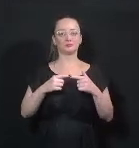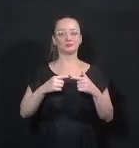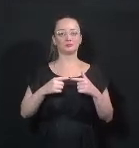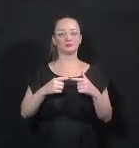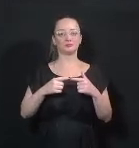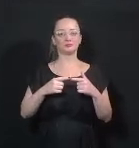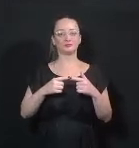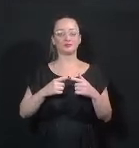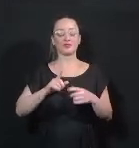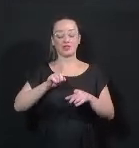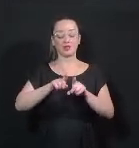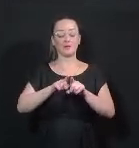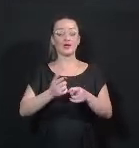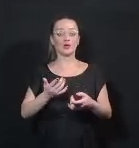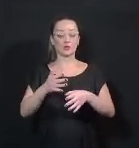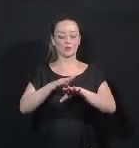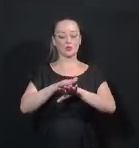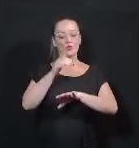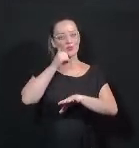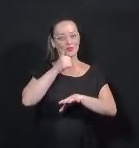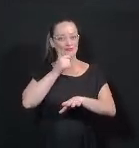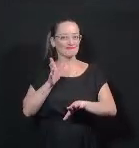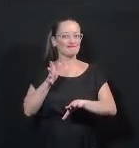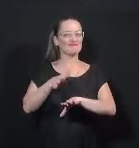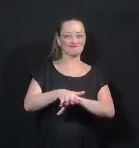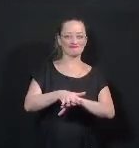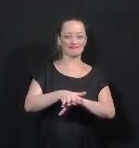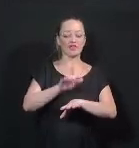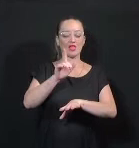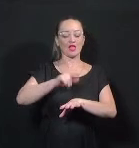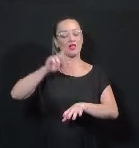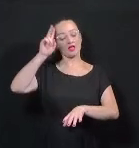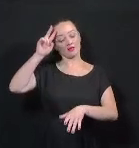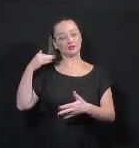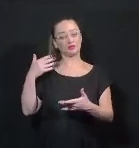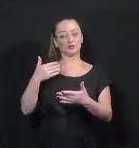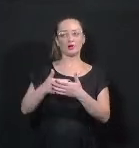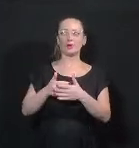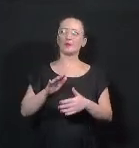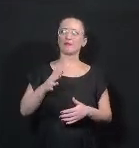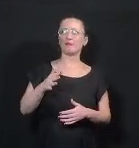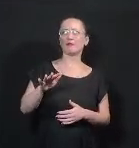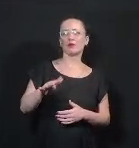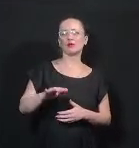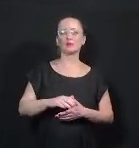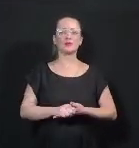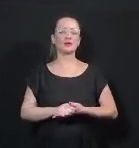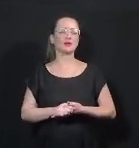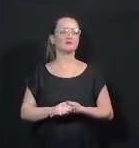que inclua as mulheres. É uma história de aí, pelo menos,